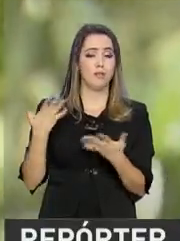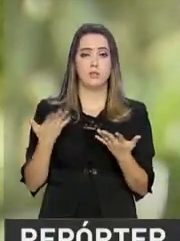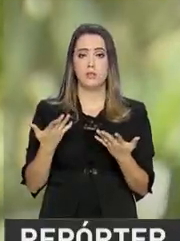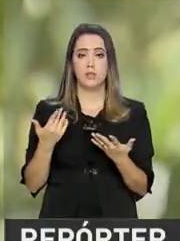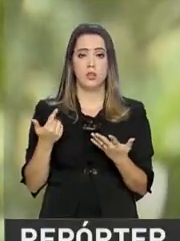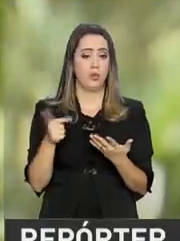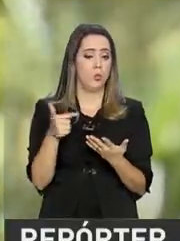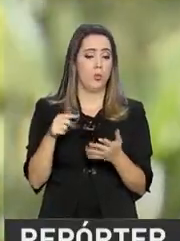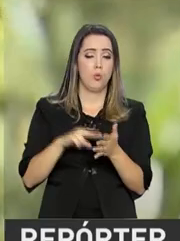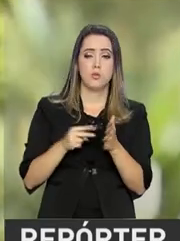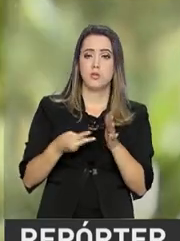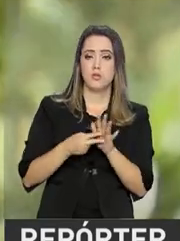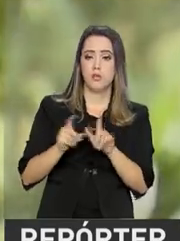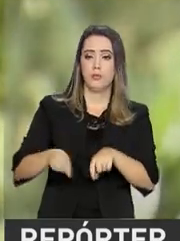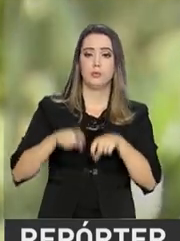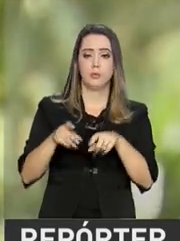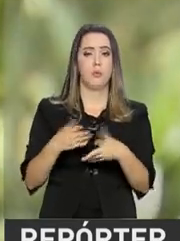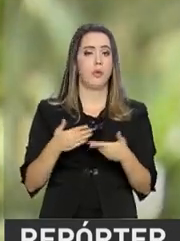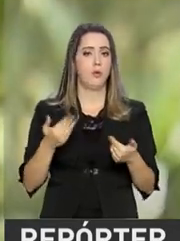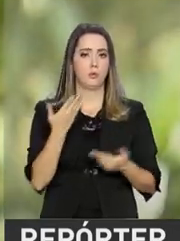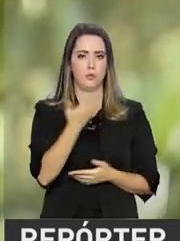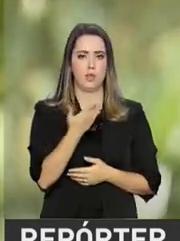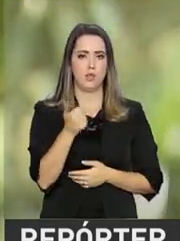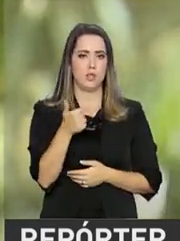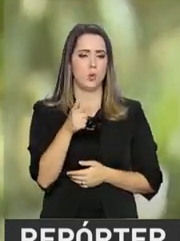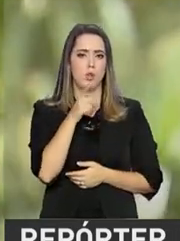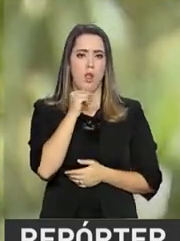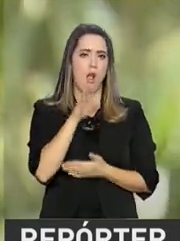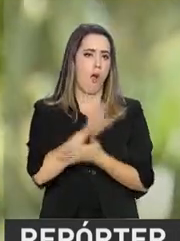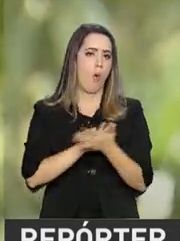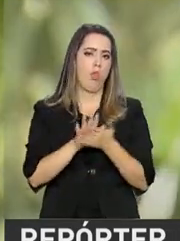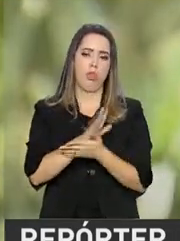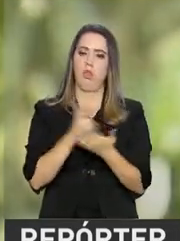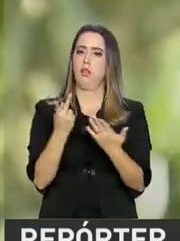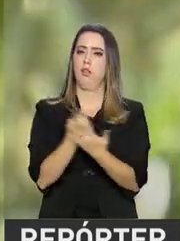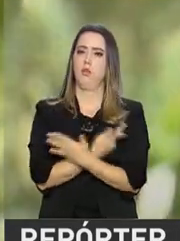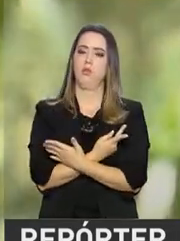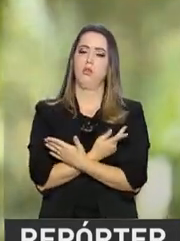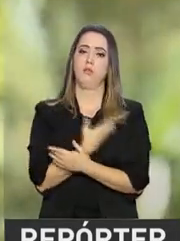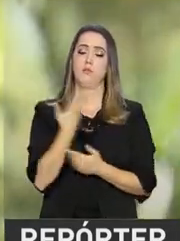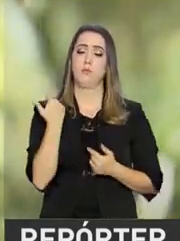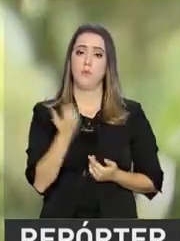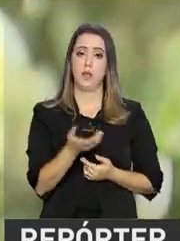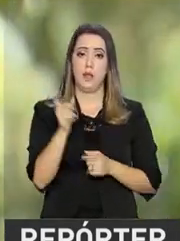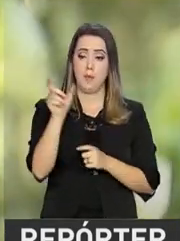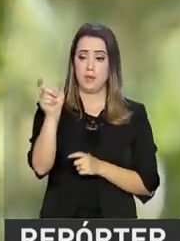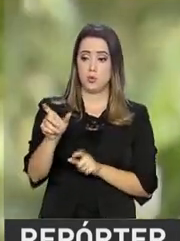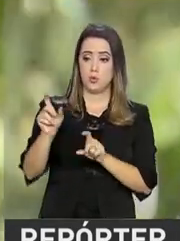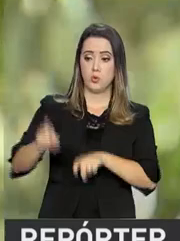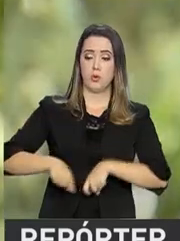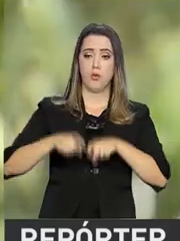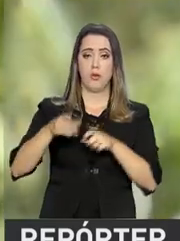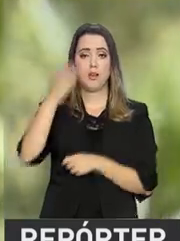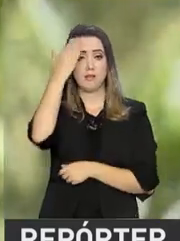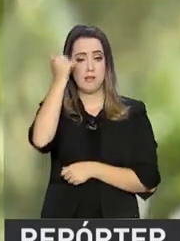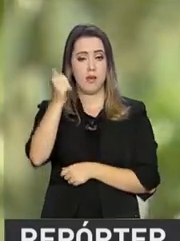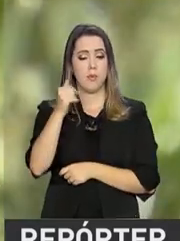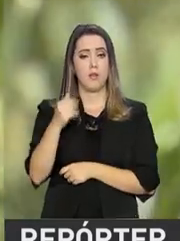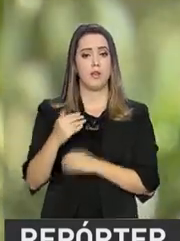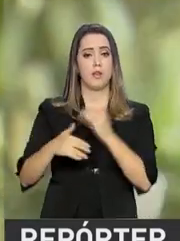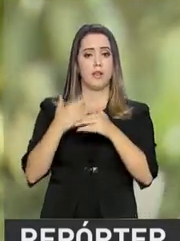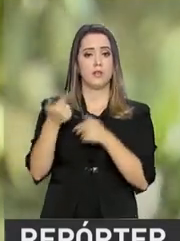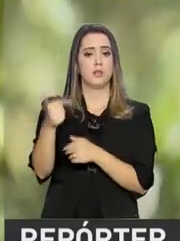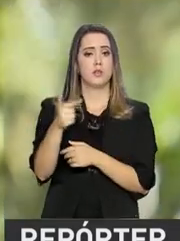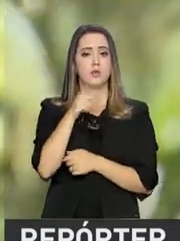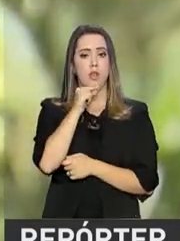não tem a agricultura não tem pecuária não tem vida na cidade então o agricultor que achar que crescem americanas às vezes um ano